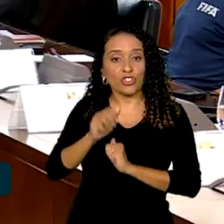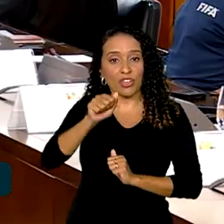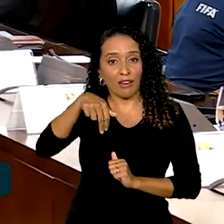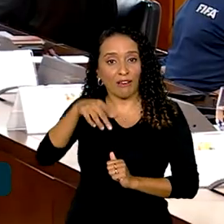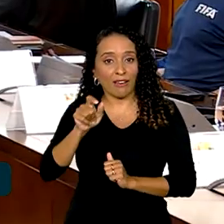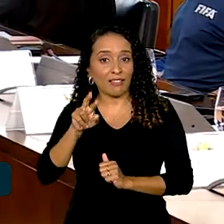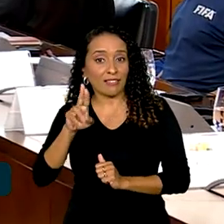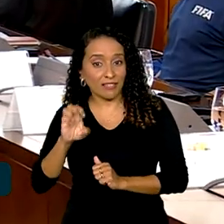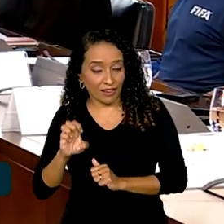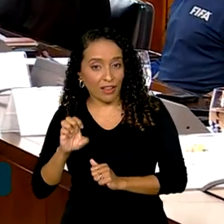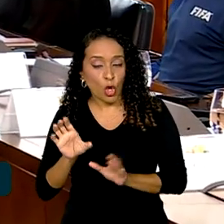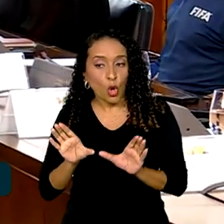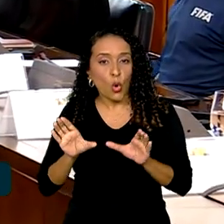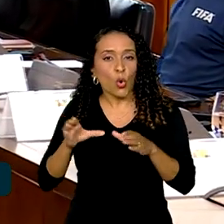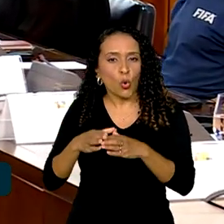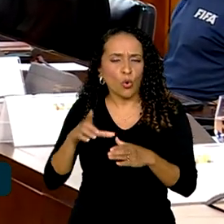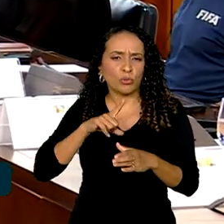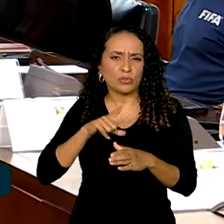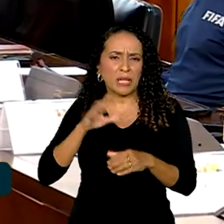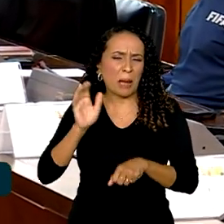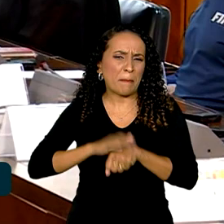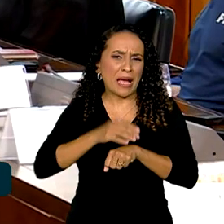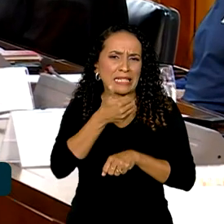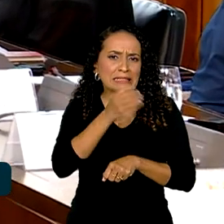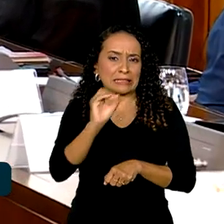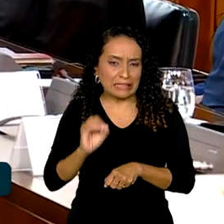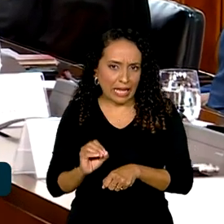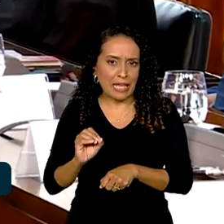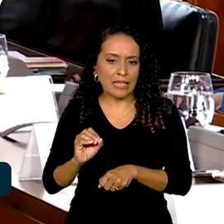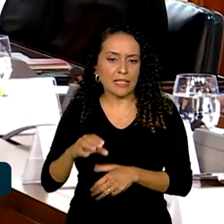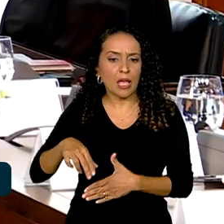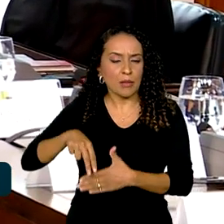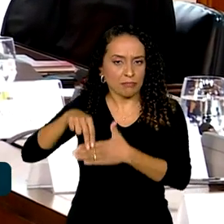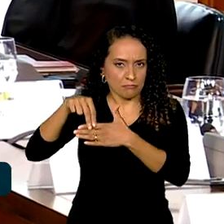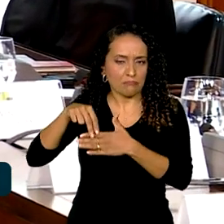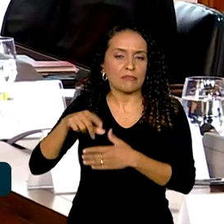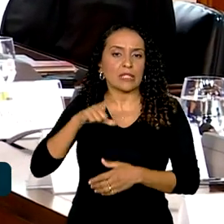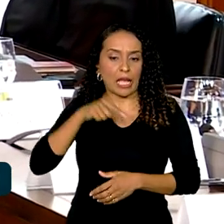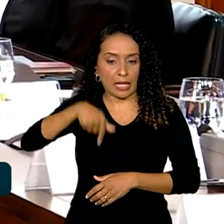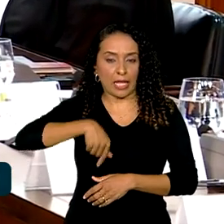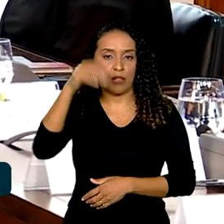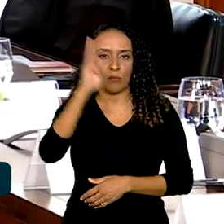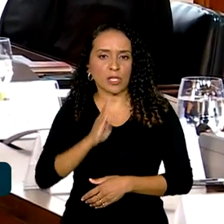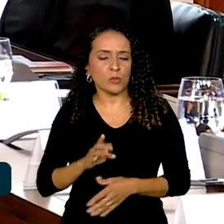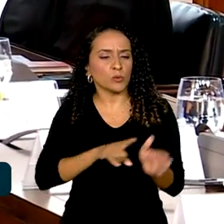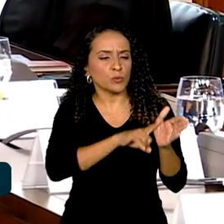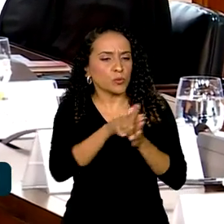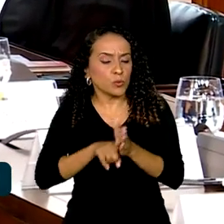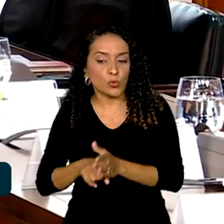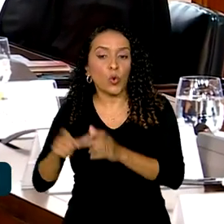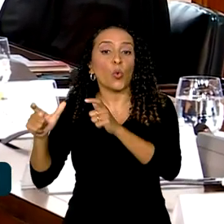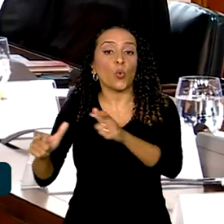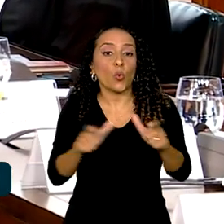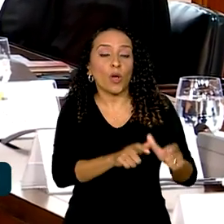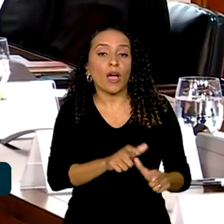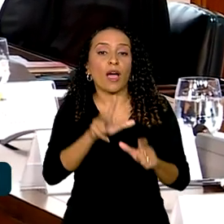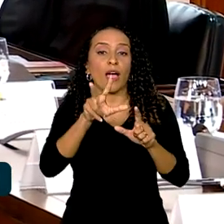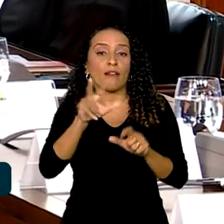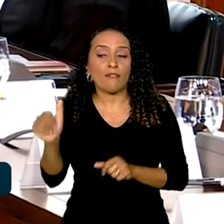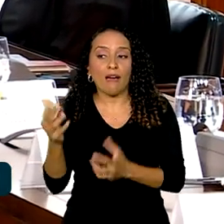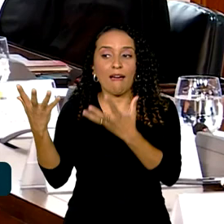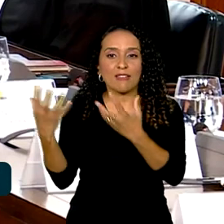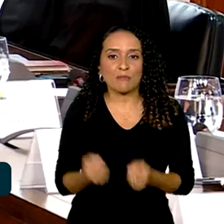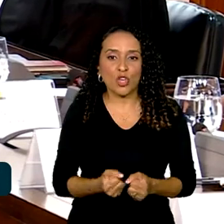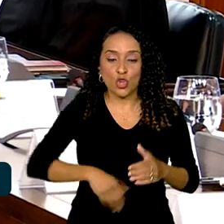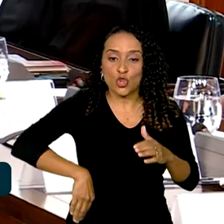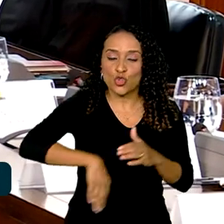Fufuca. O grupo, que conta com mais de 10 delegados, está no Brasil para vistoriar os locais que receberão